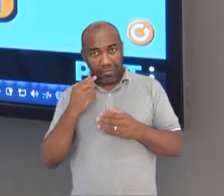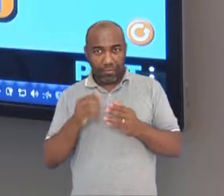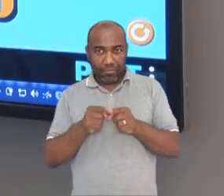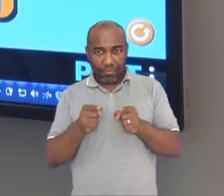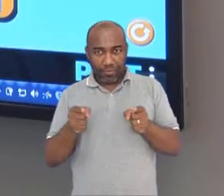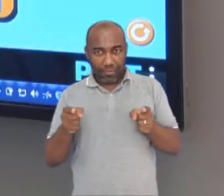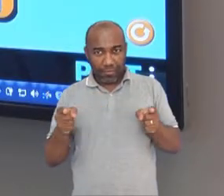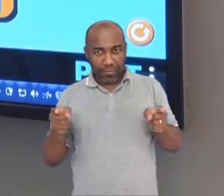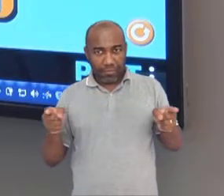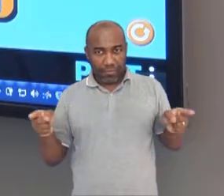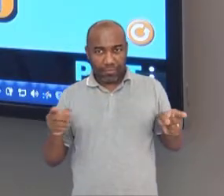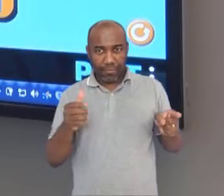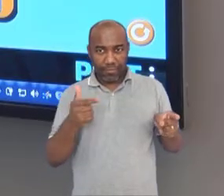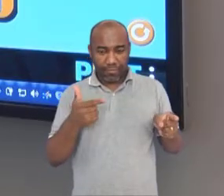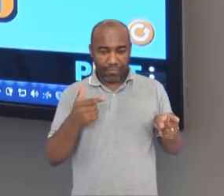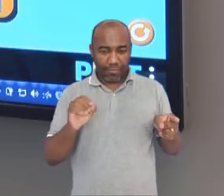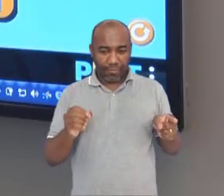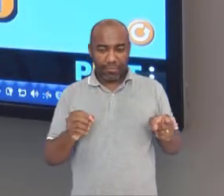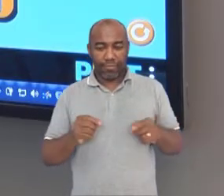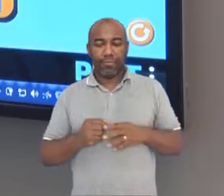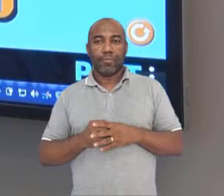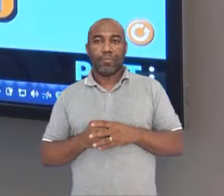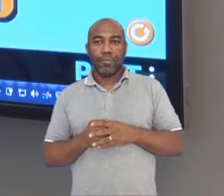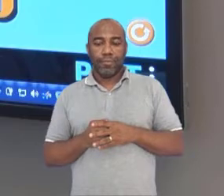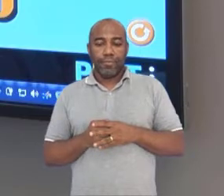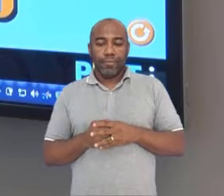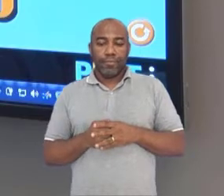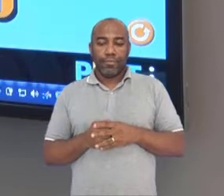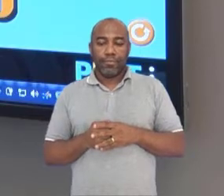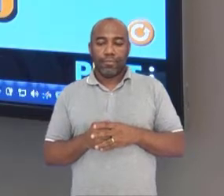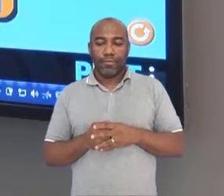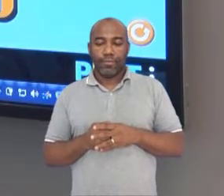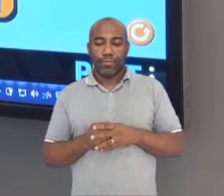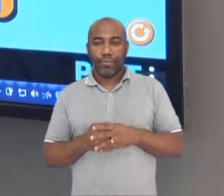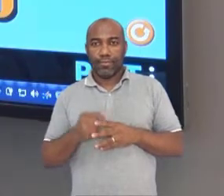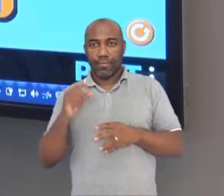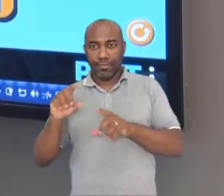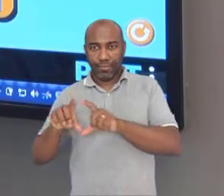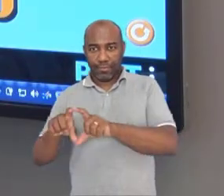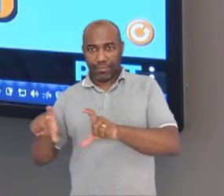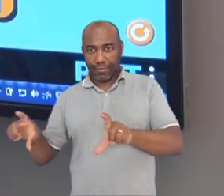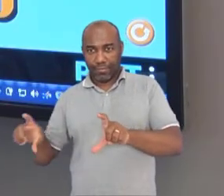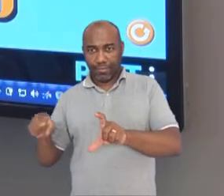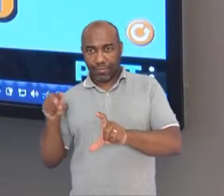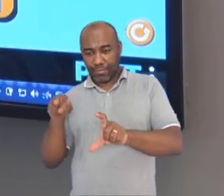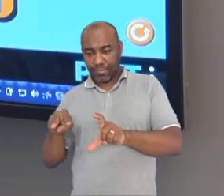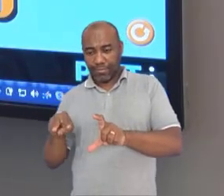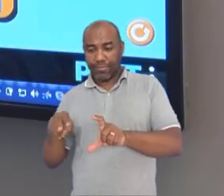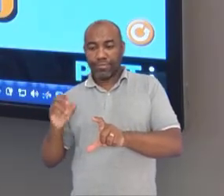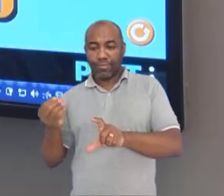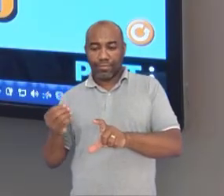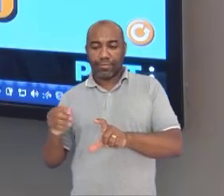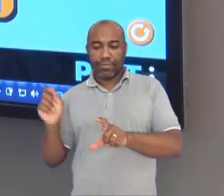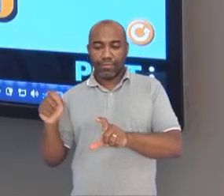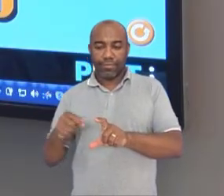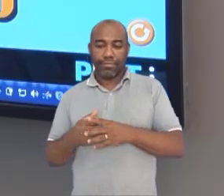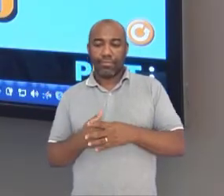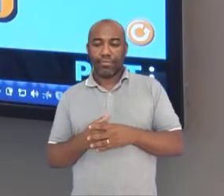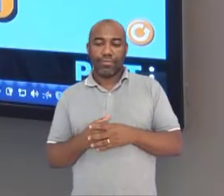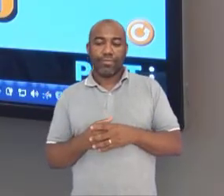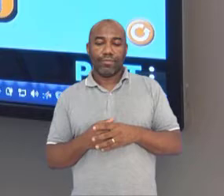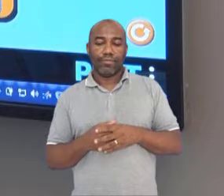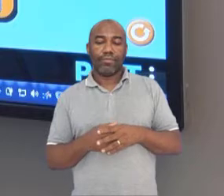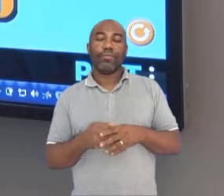você pode trabalhar com mais precisão. Então, olha aí, você pode concluir sem precisar fazer a